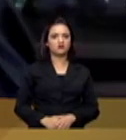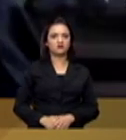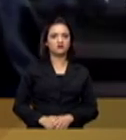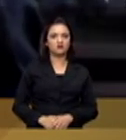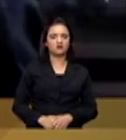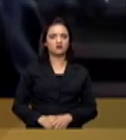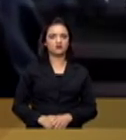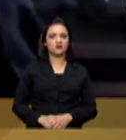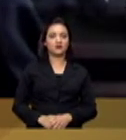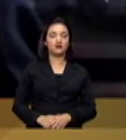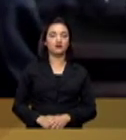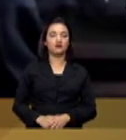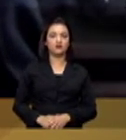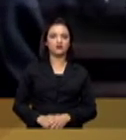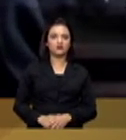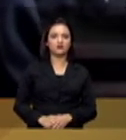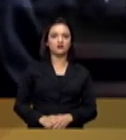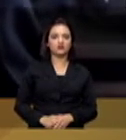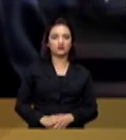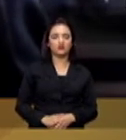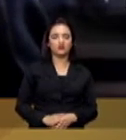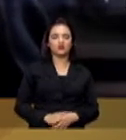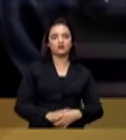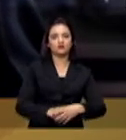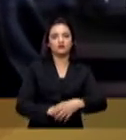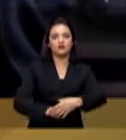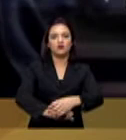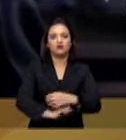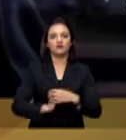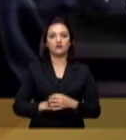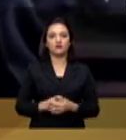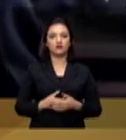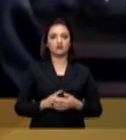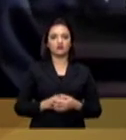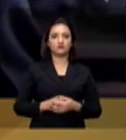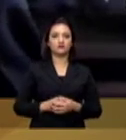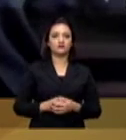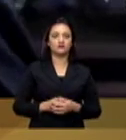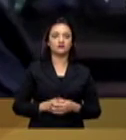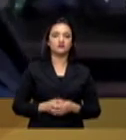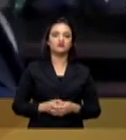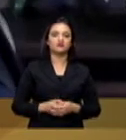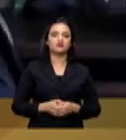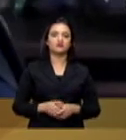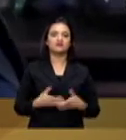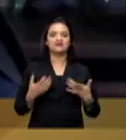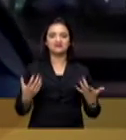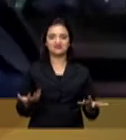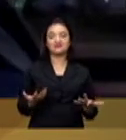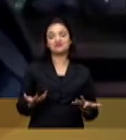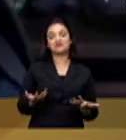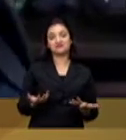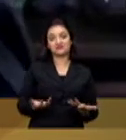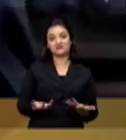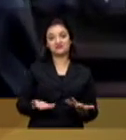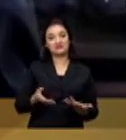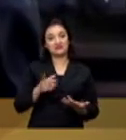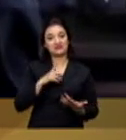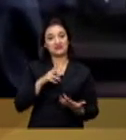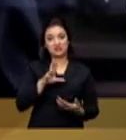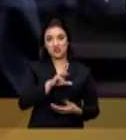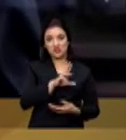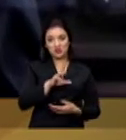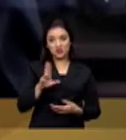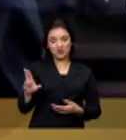Presidente, cumprimento. Ministro agora, Luiz sim, Roberto Barroso. O nome completo de desculpas do Dr. Gustavo Zorteia da